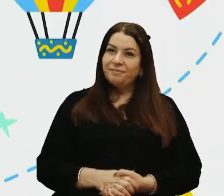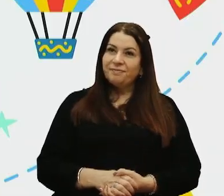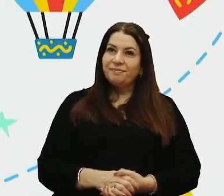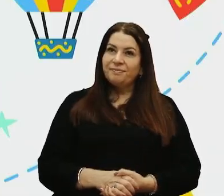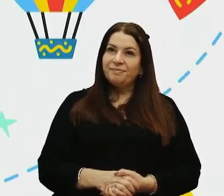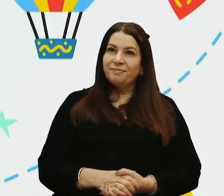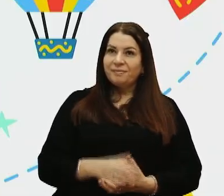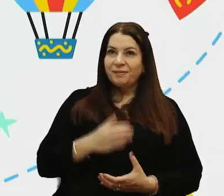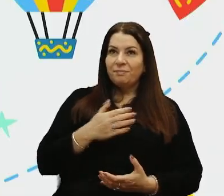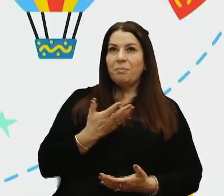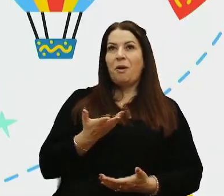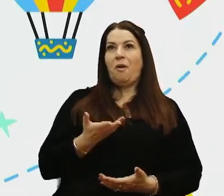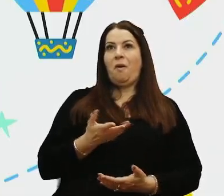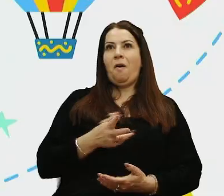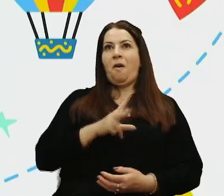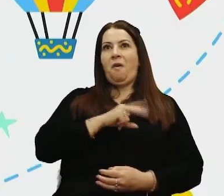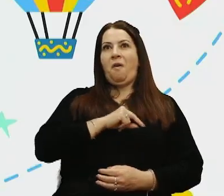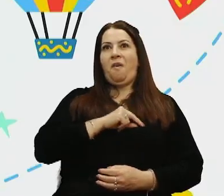Pegar desprevenido.